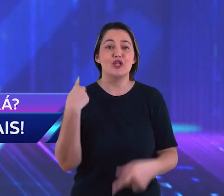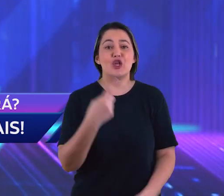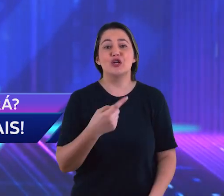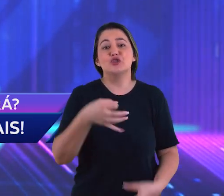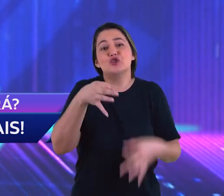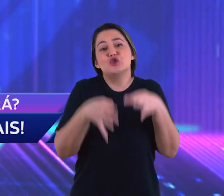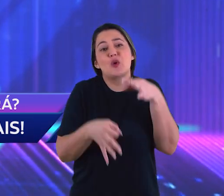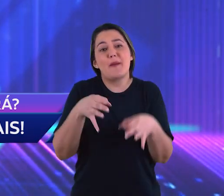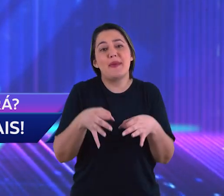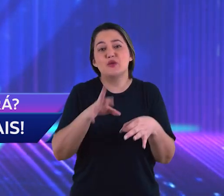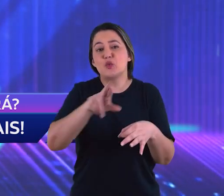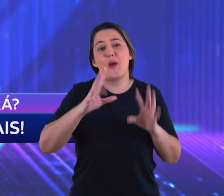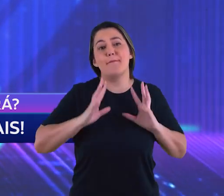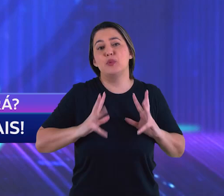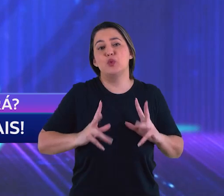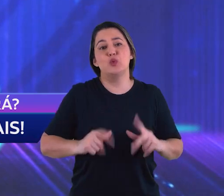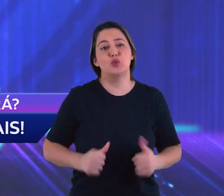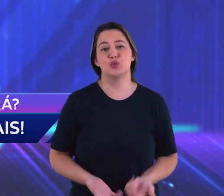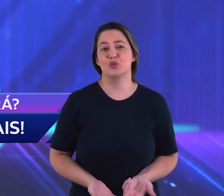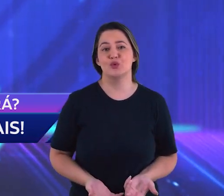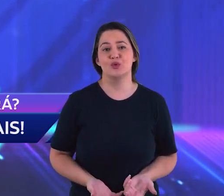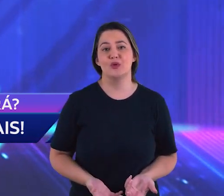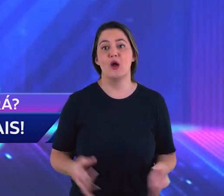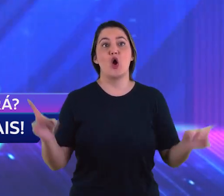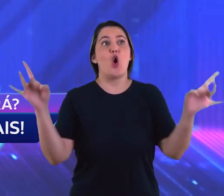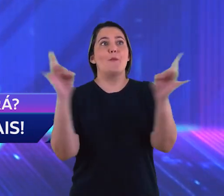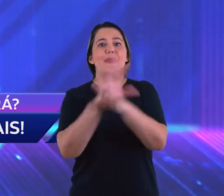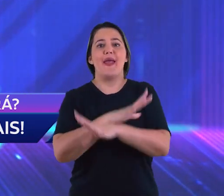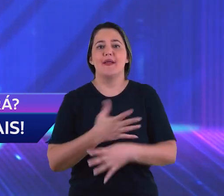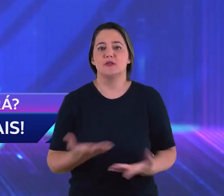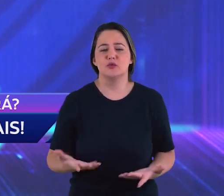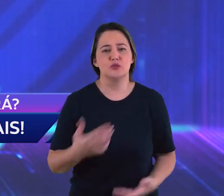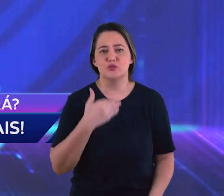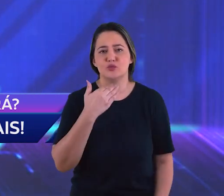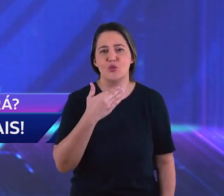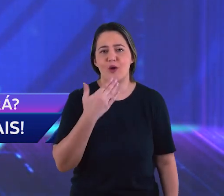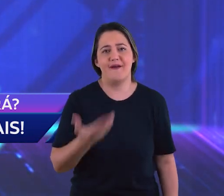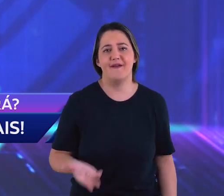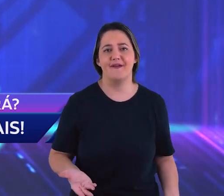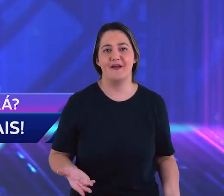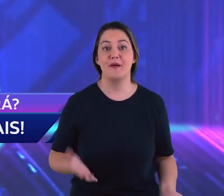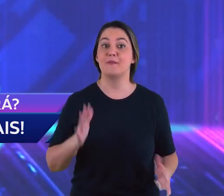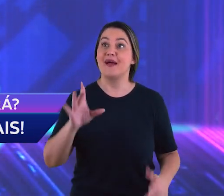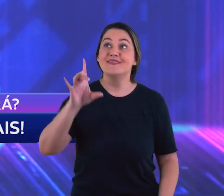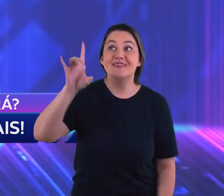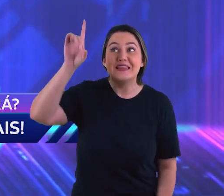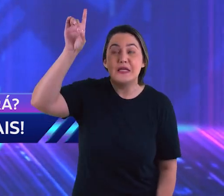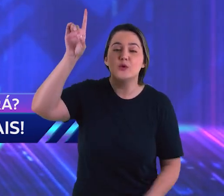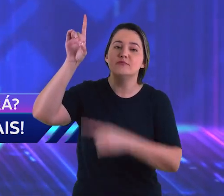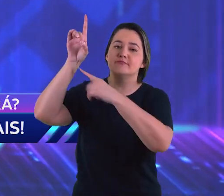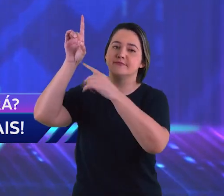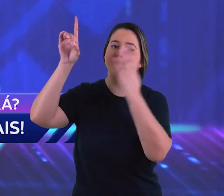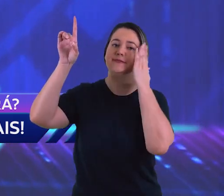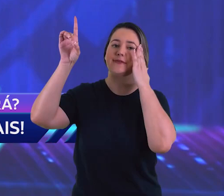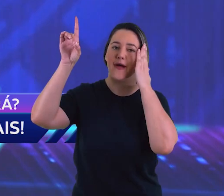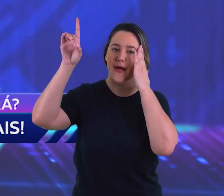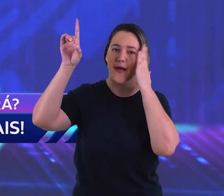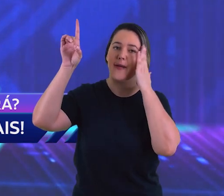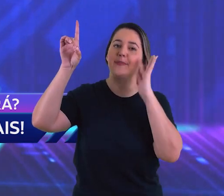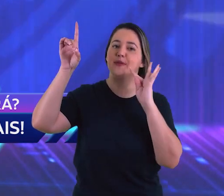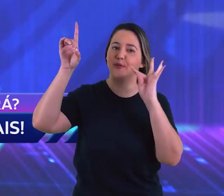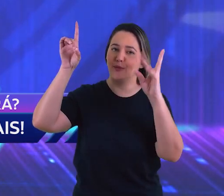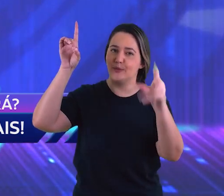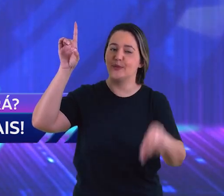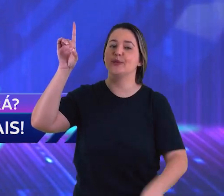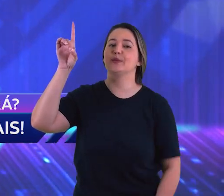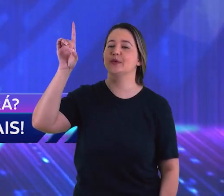julgamento é assim, o nosso julgamento é parcial, o nosso julgamento não é completo, o nosso julgamento não é amplo. Agora, o julgamento divino, esse julgamento